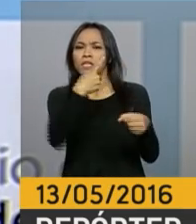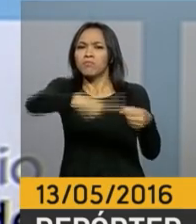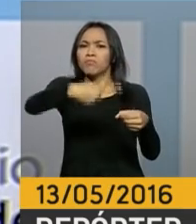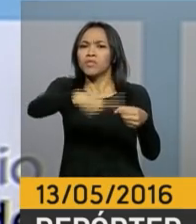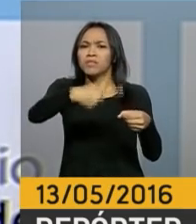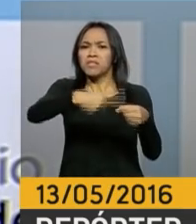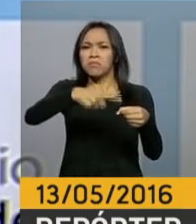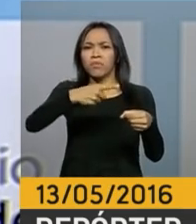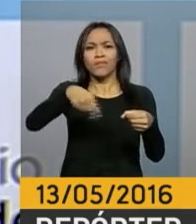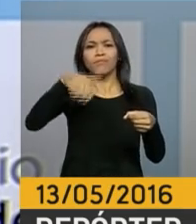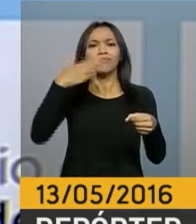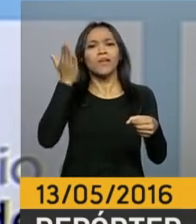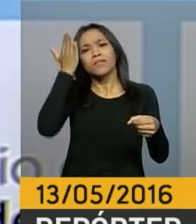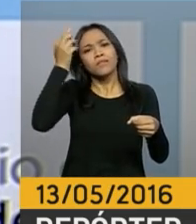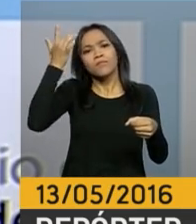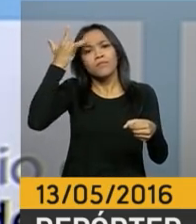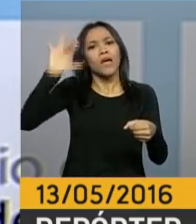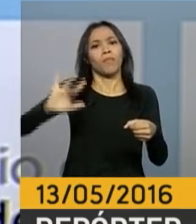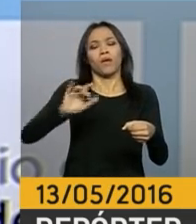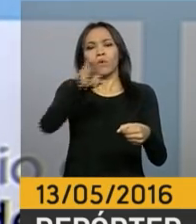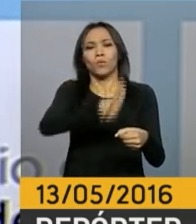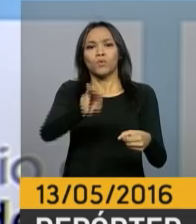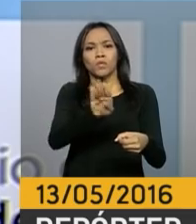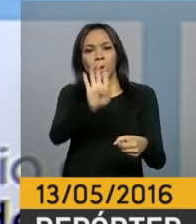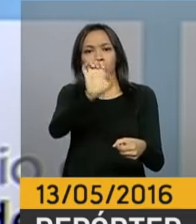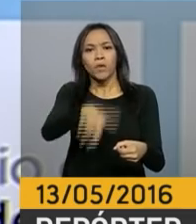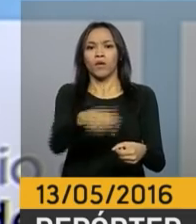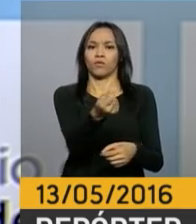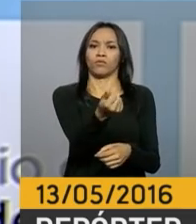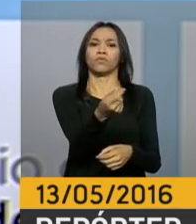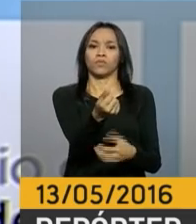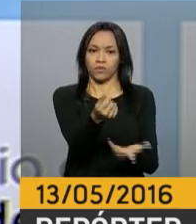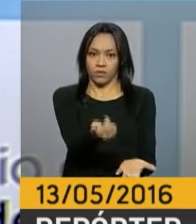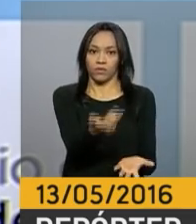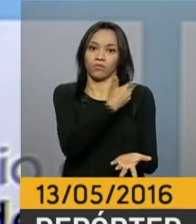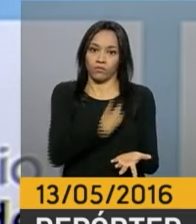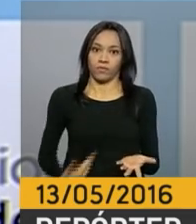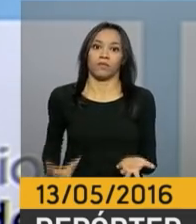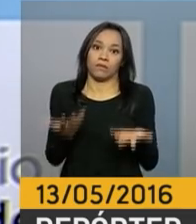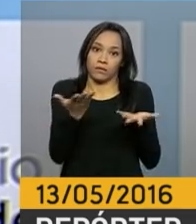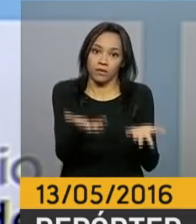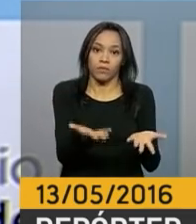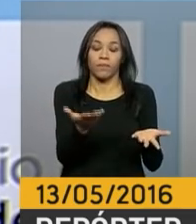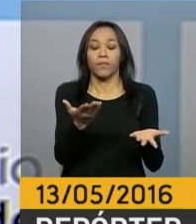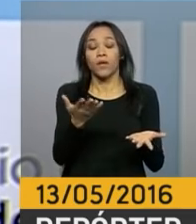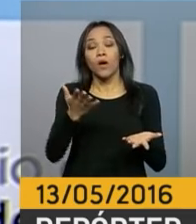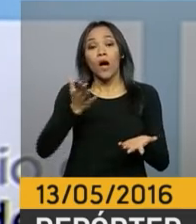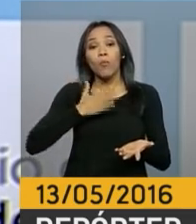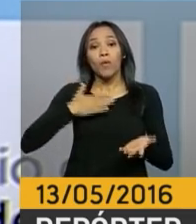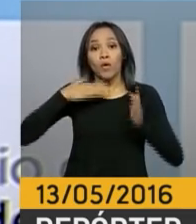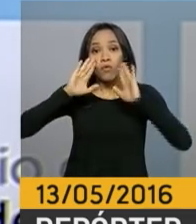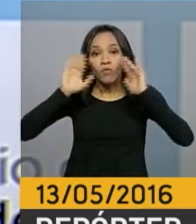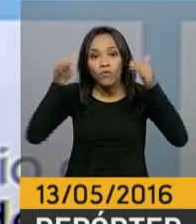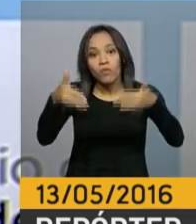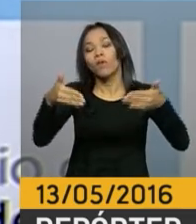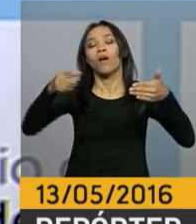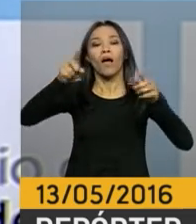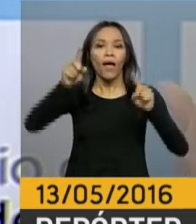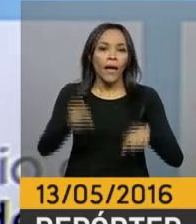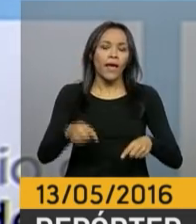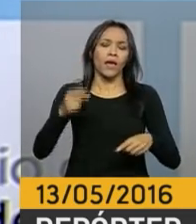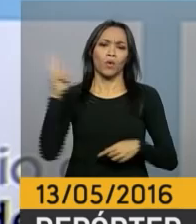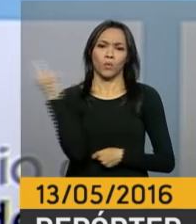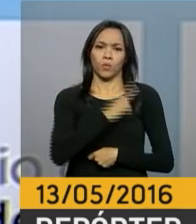compartilhar experiências de informação e sem informação não há gestão Portanto vamos a minha prioridade será conseguir